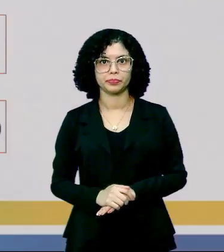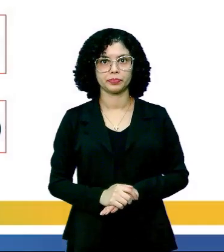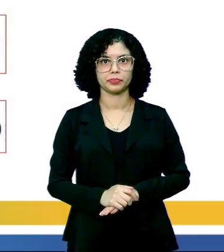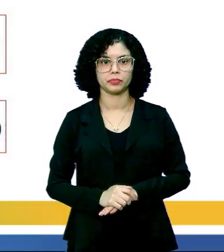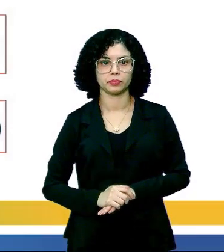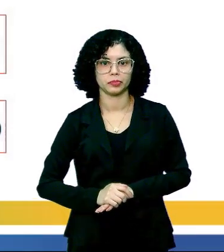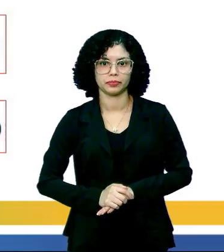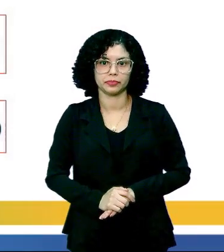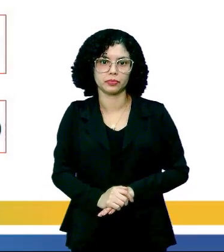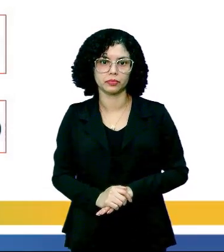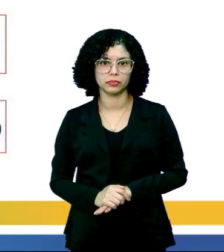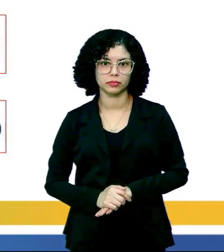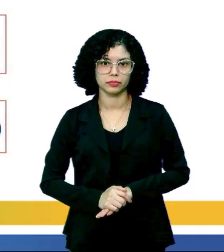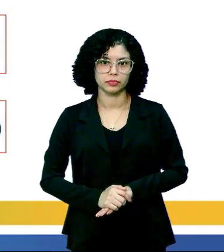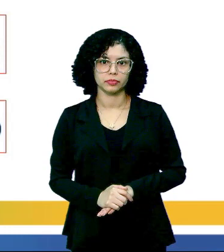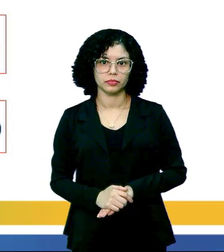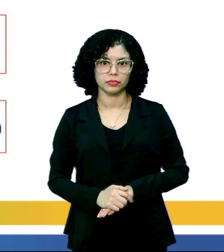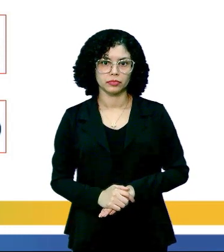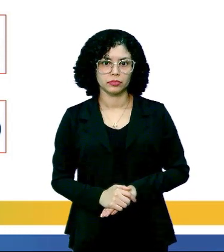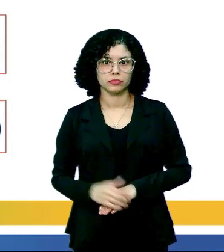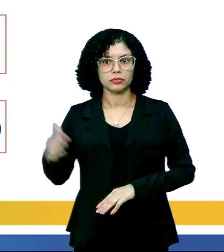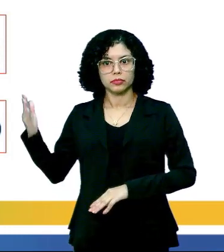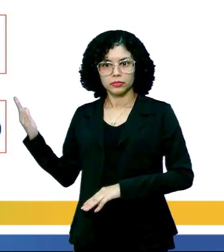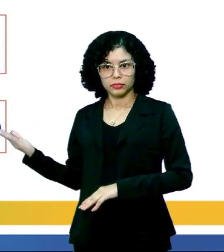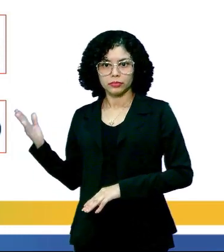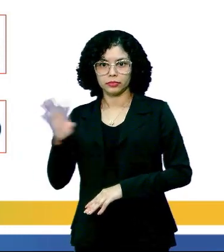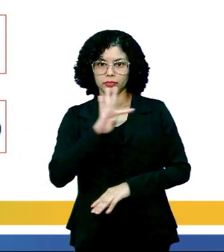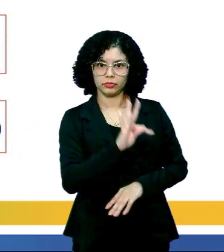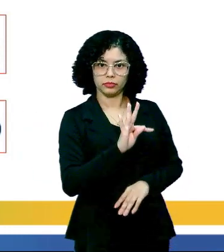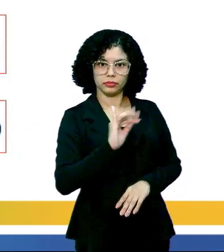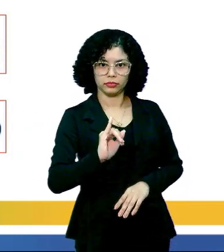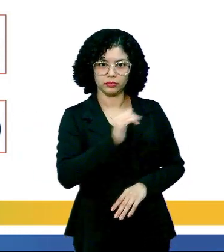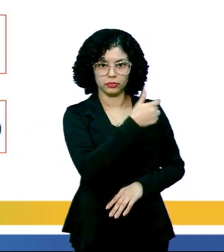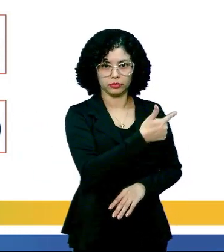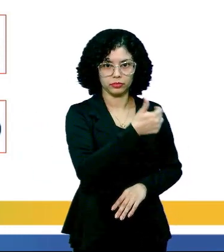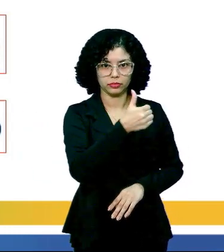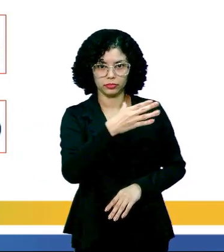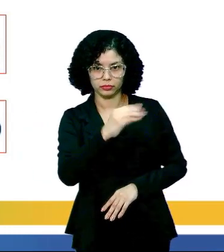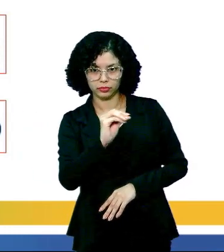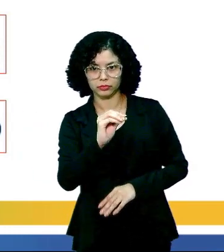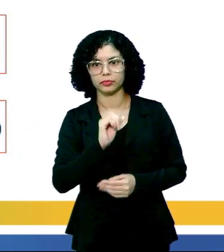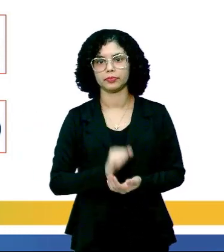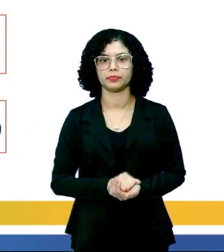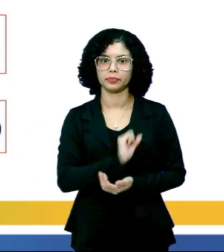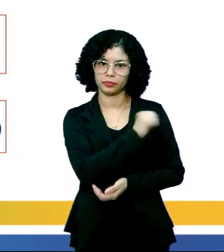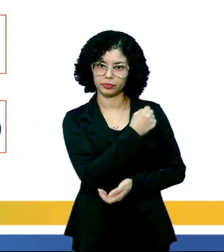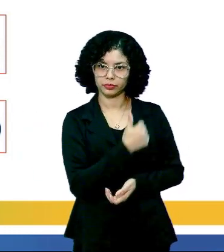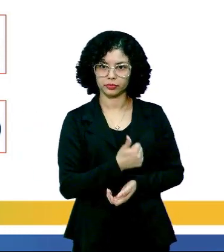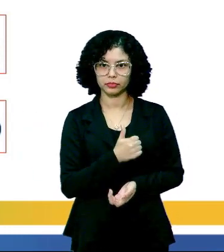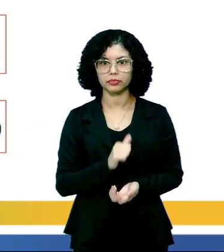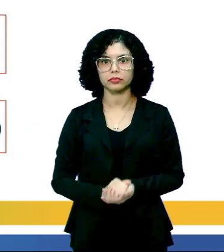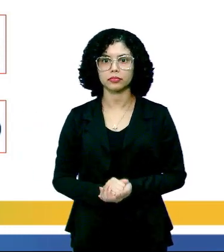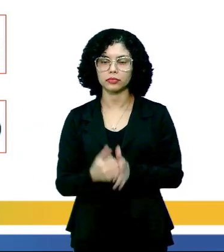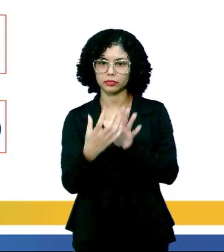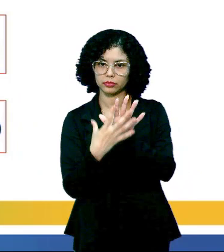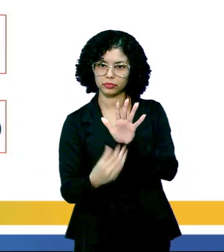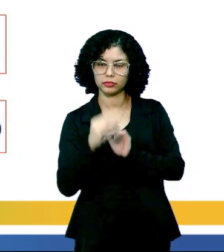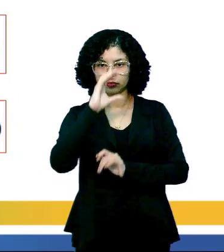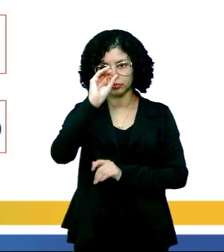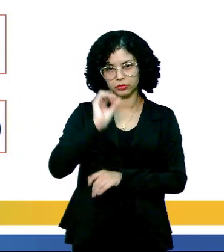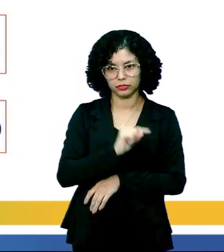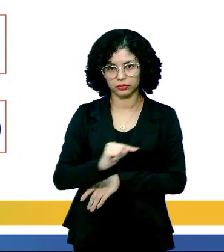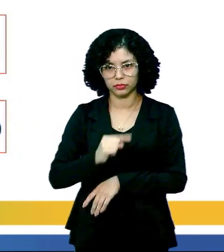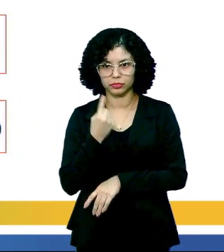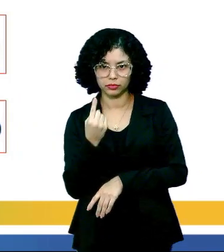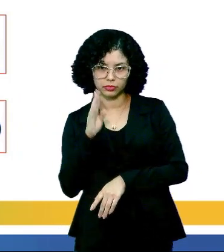acontece. O tântalo, que é 210,81, emitiu uma